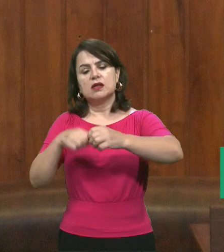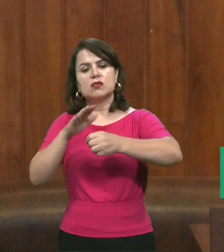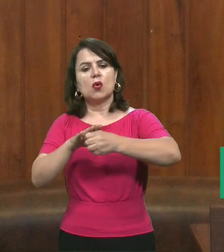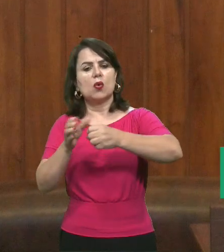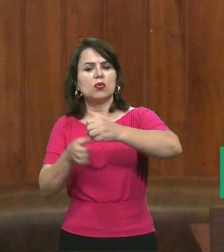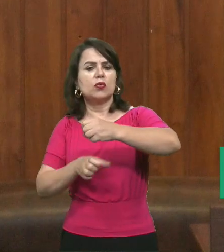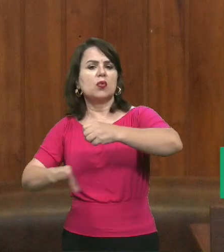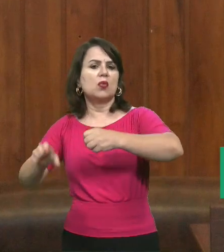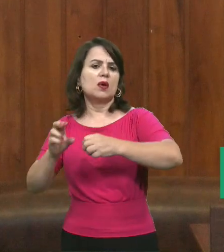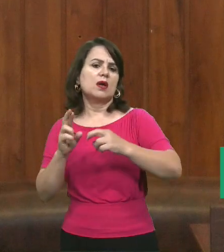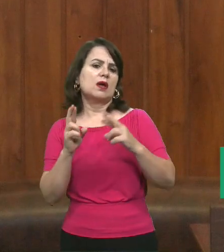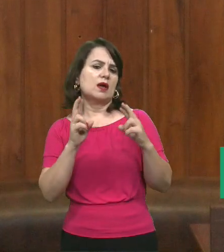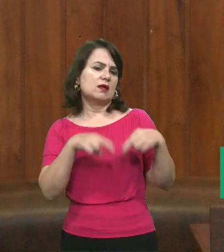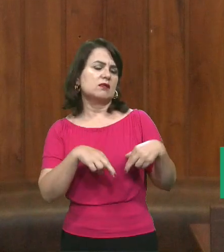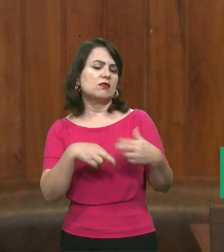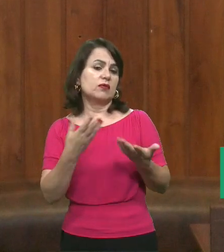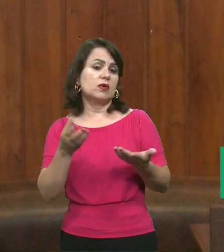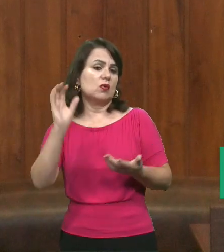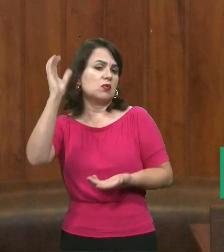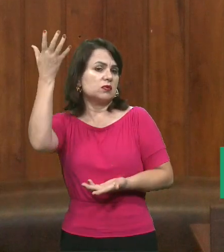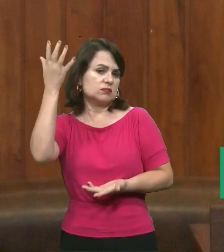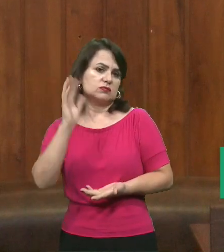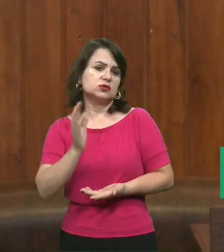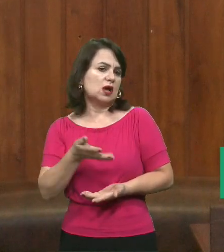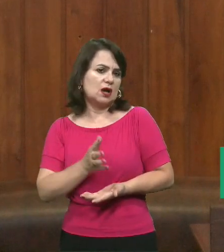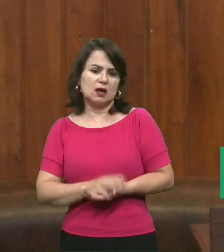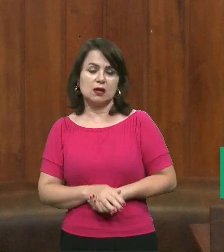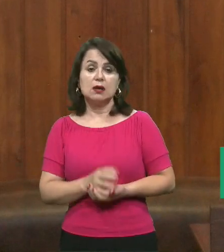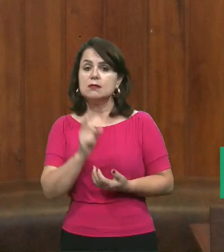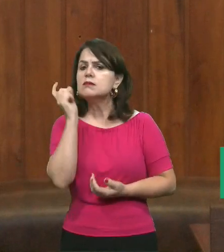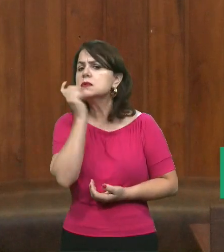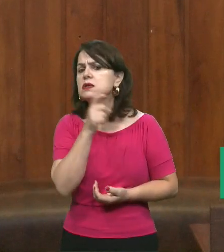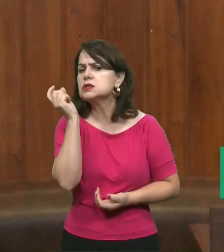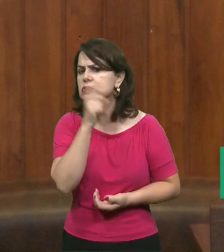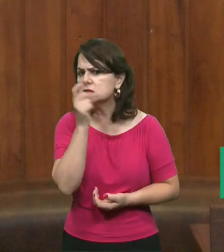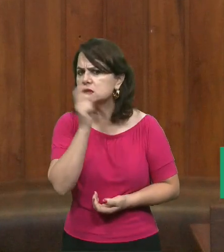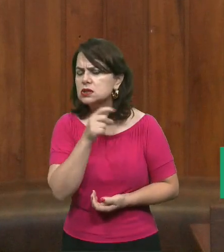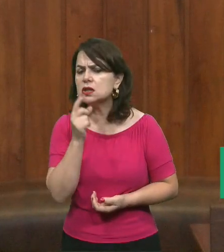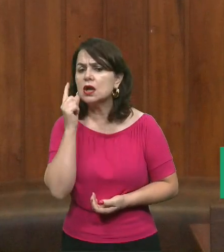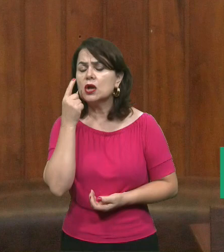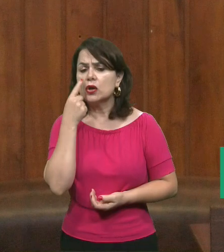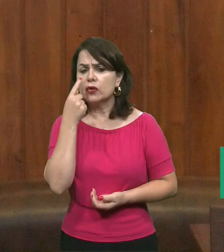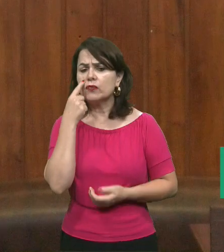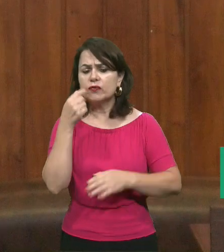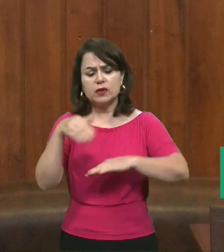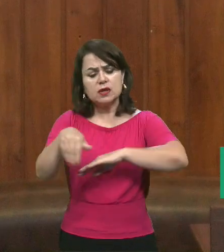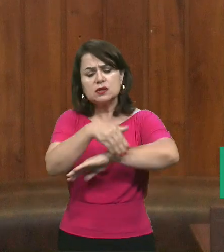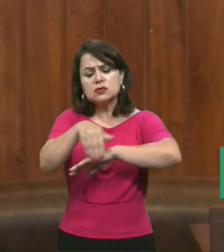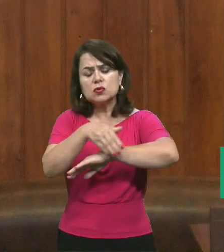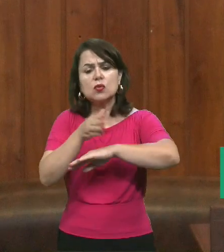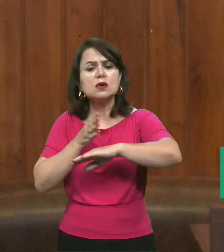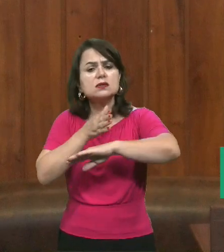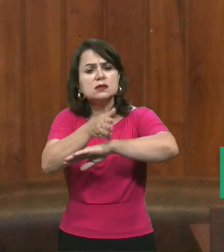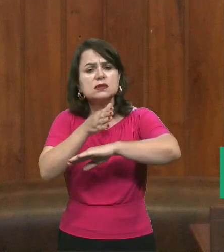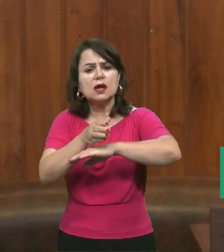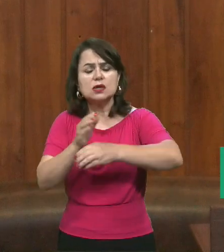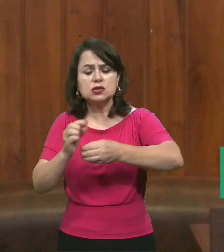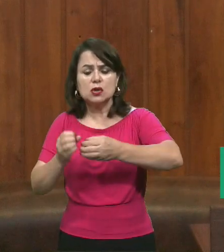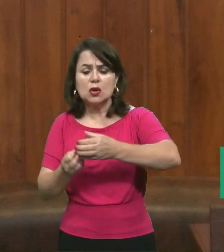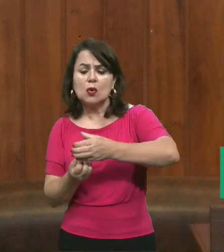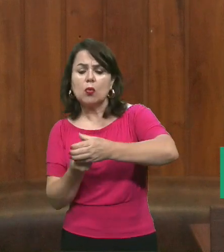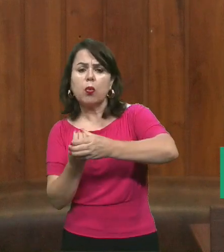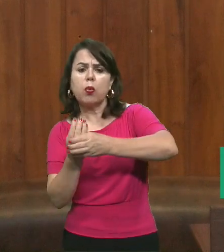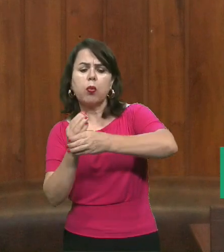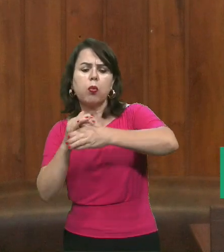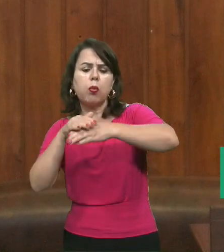mentira! Eu ando de bike por aí, eu vejo esgoto correndo a céu aberto, é uma vergonha! Eu vou falar a